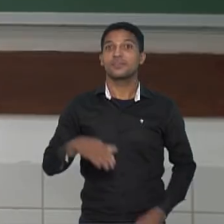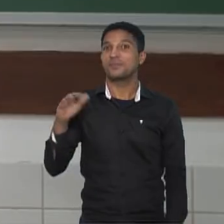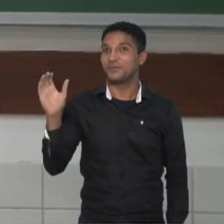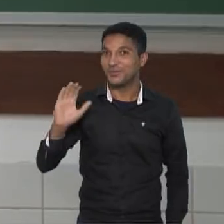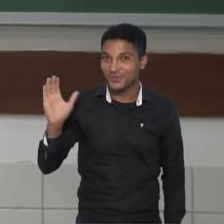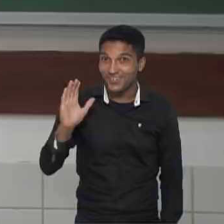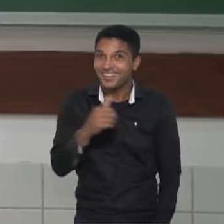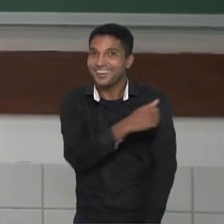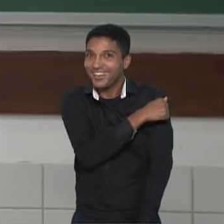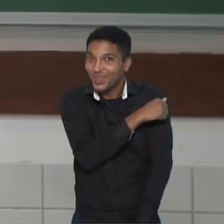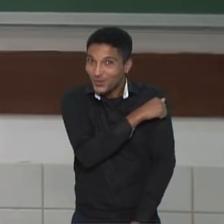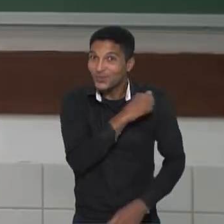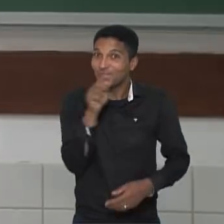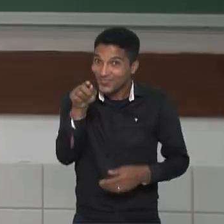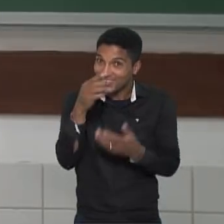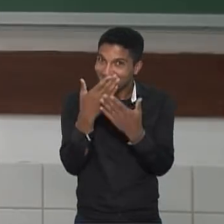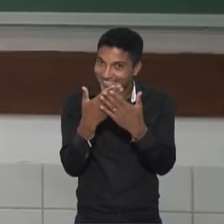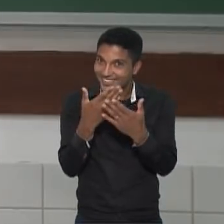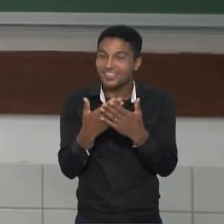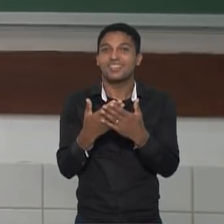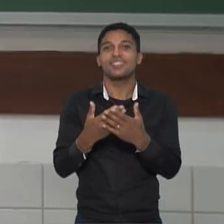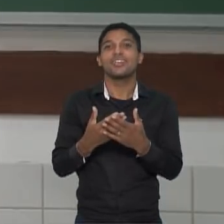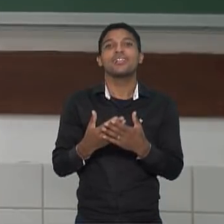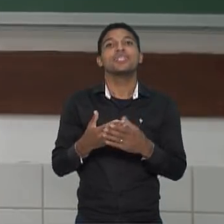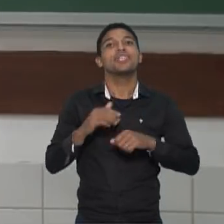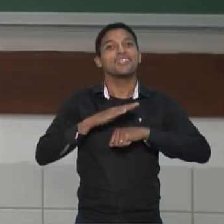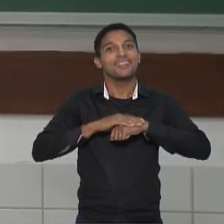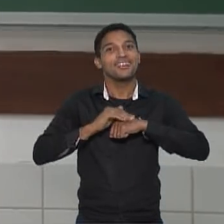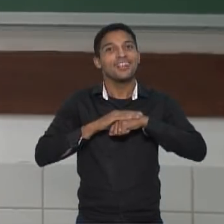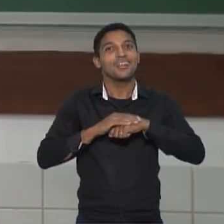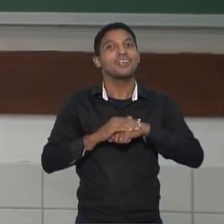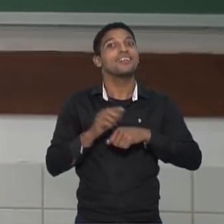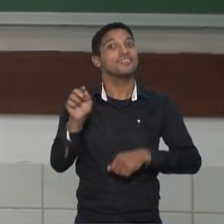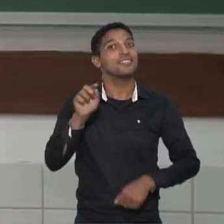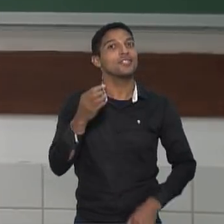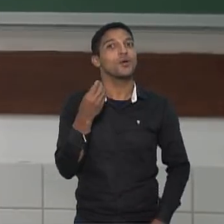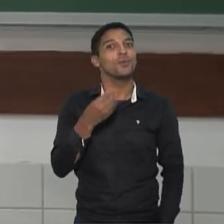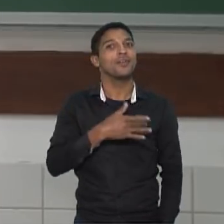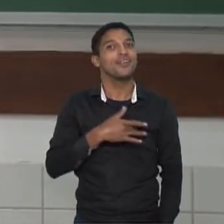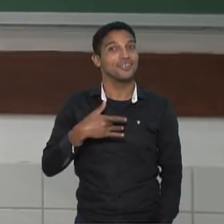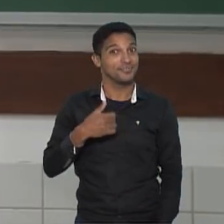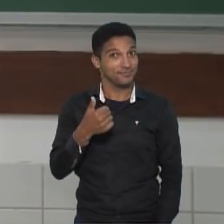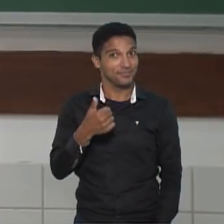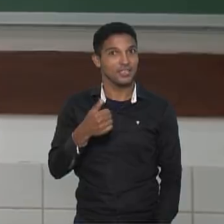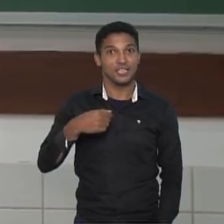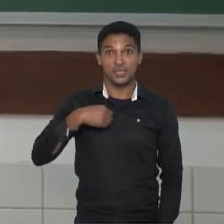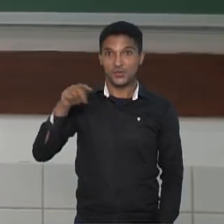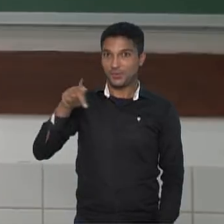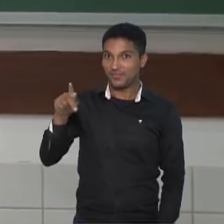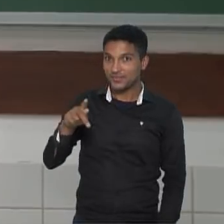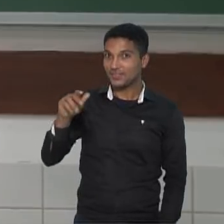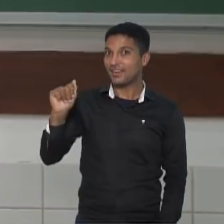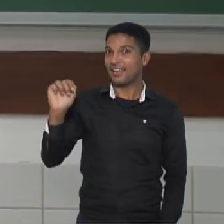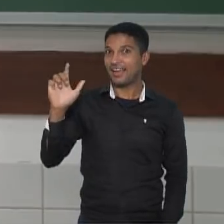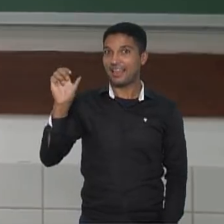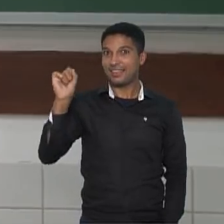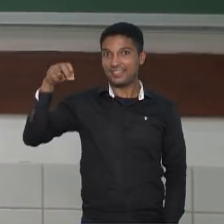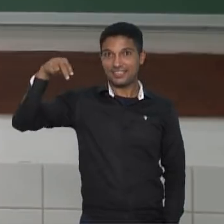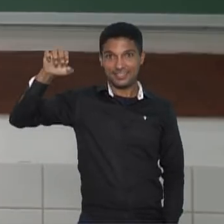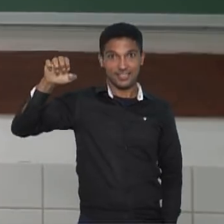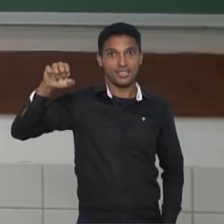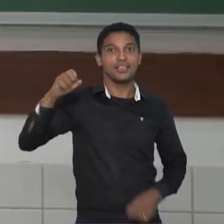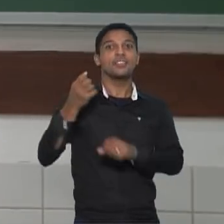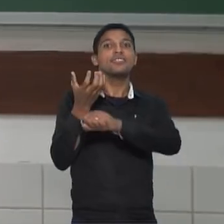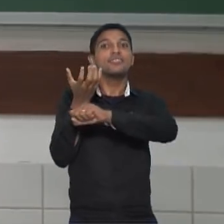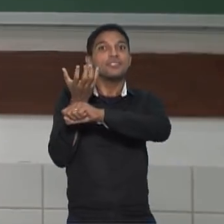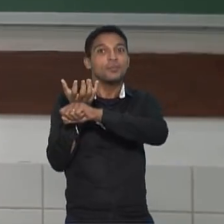Oi, estudantes queridos, como vão? Vamos lá, sou a professora Aline, de Sociologia. Hoje o